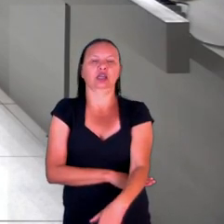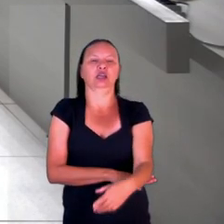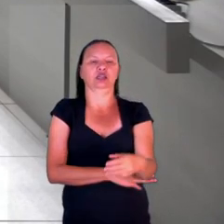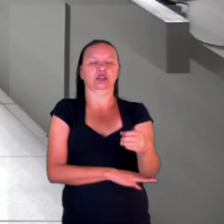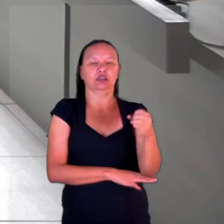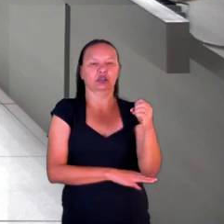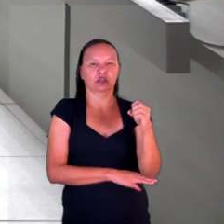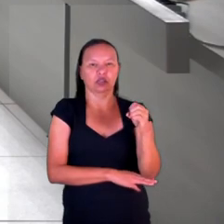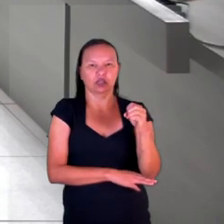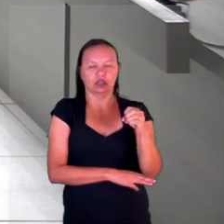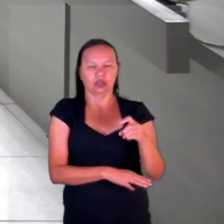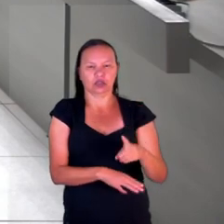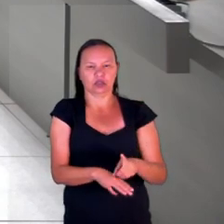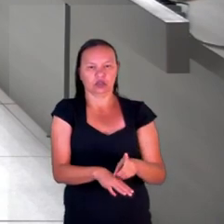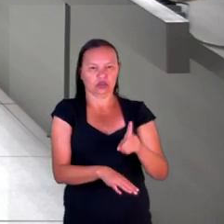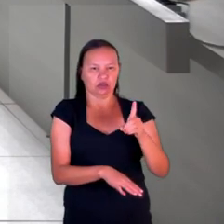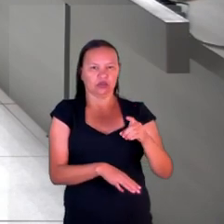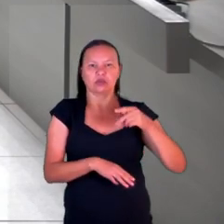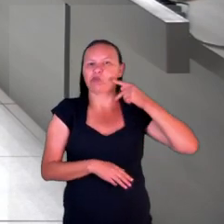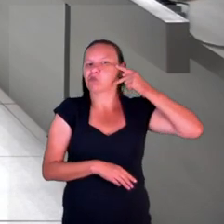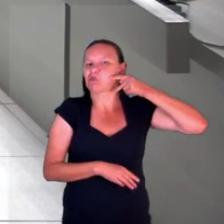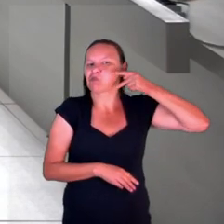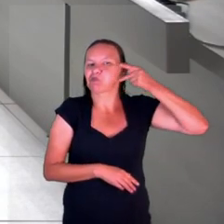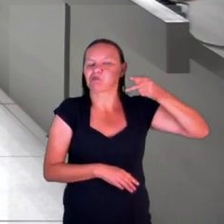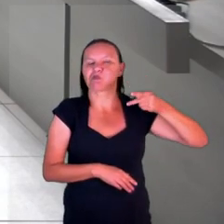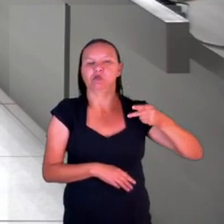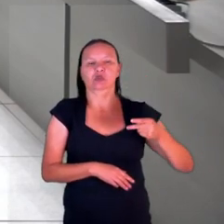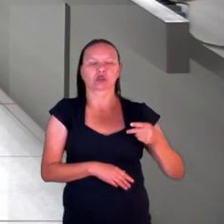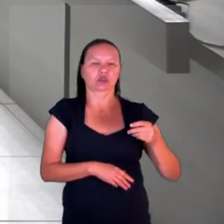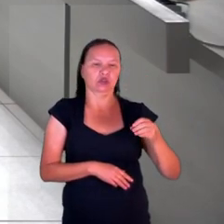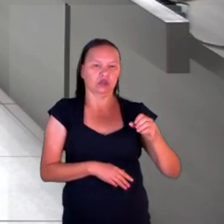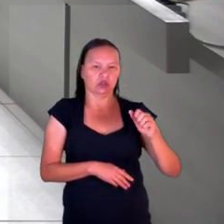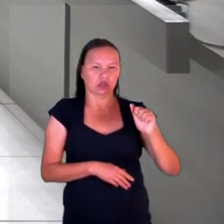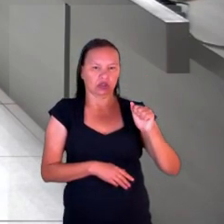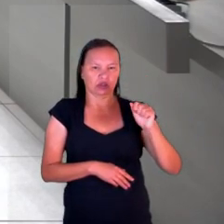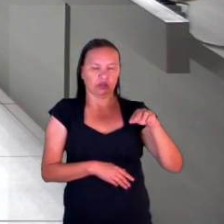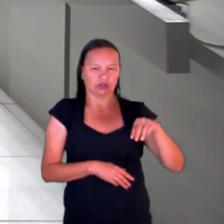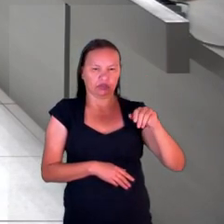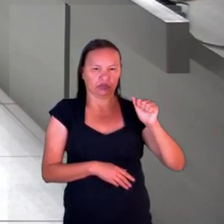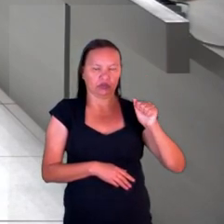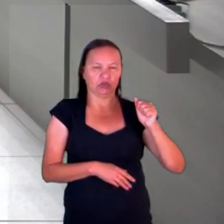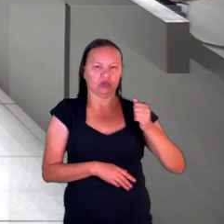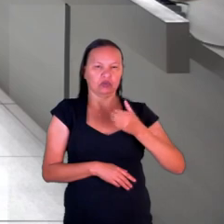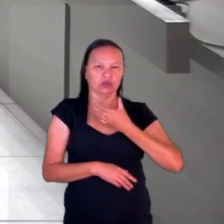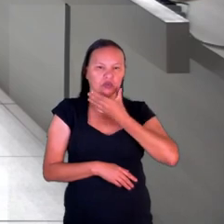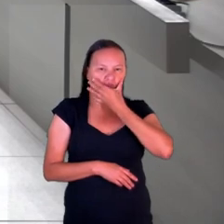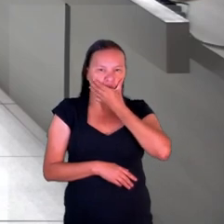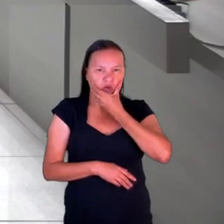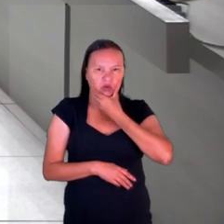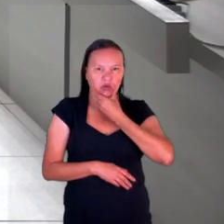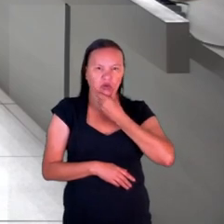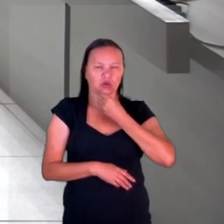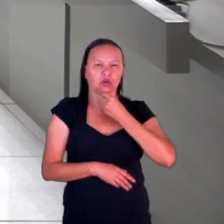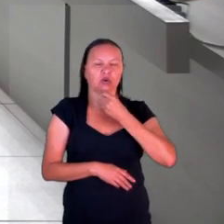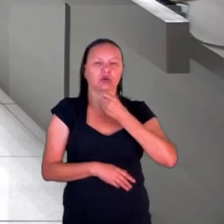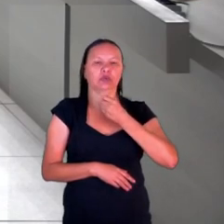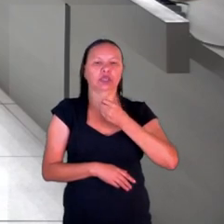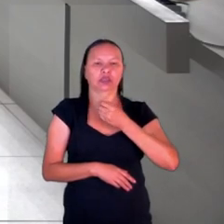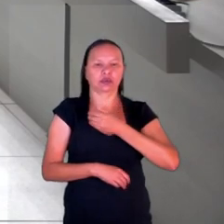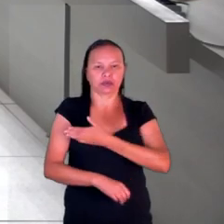Henrique Procurador de Justiça em Minas Gerais sou um homem branco completamente sem cabelo uso um terno